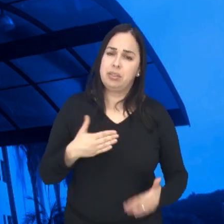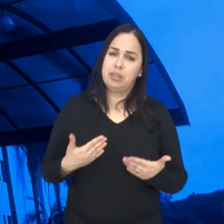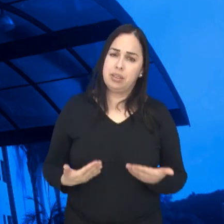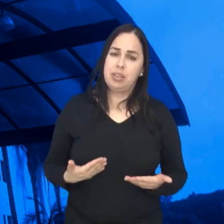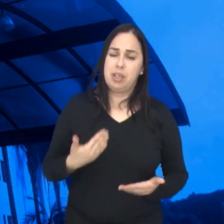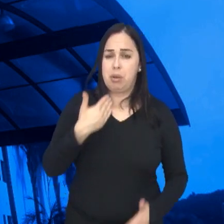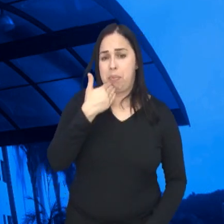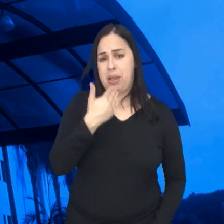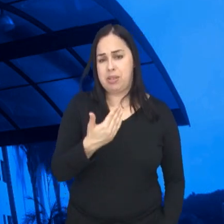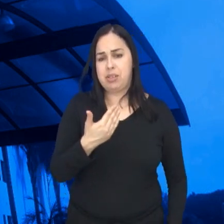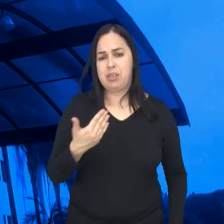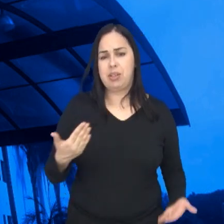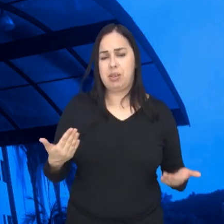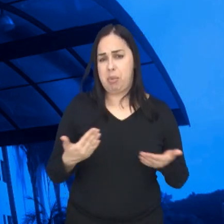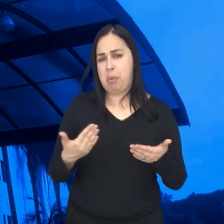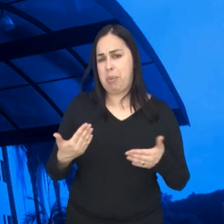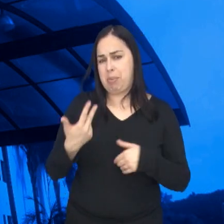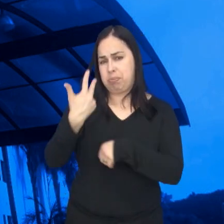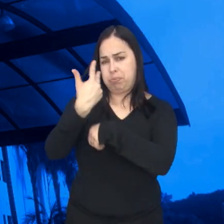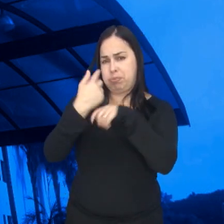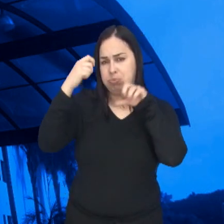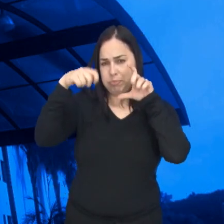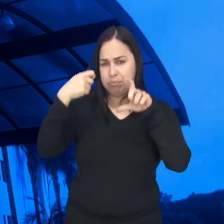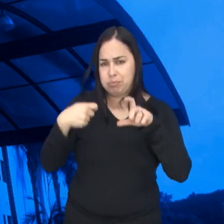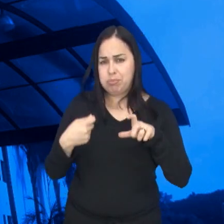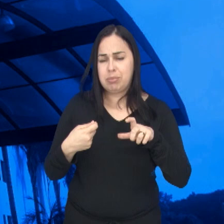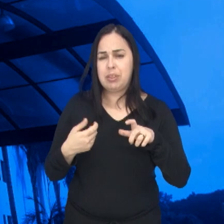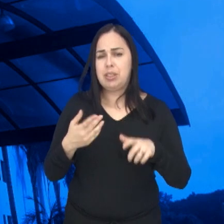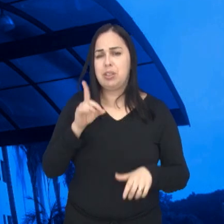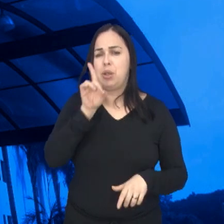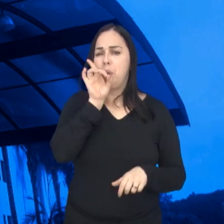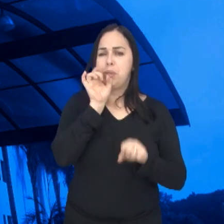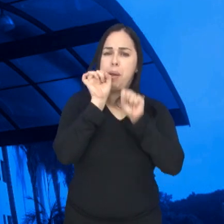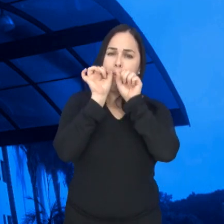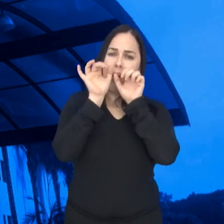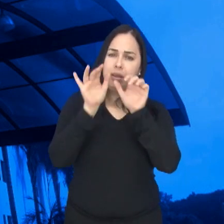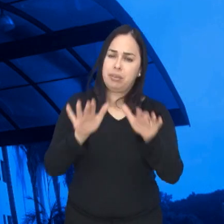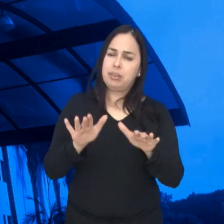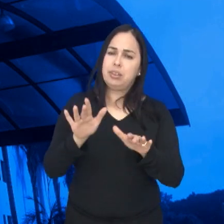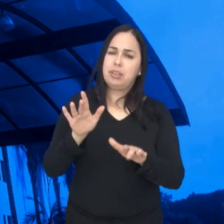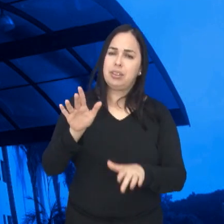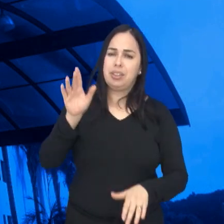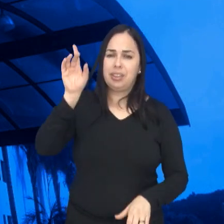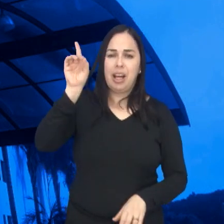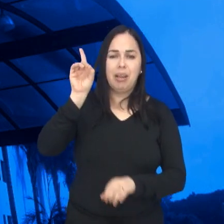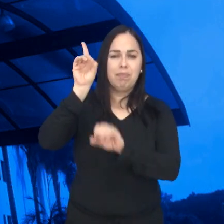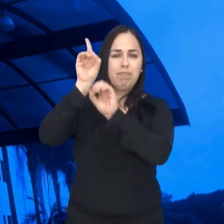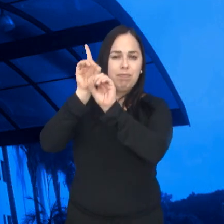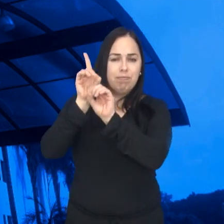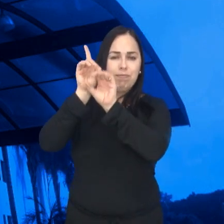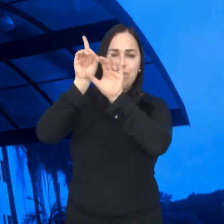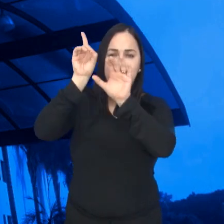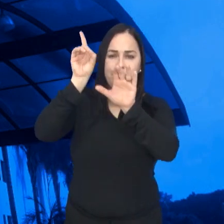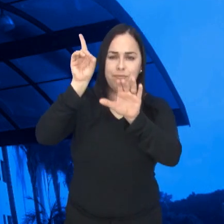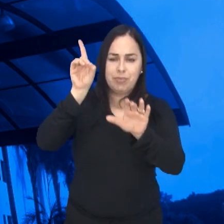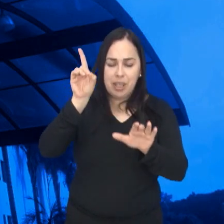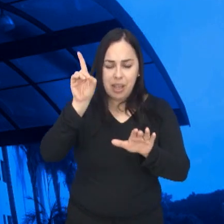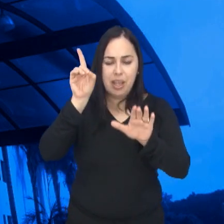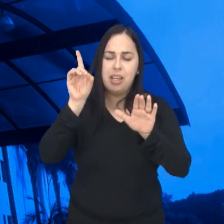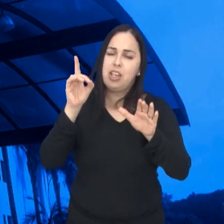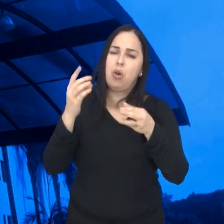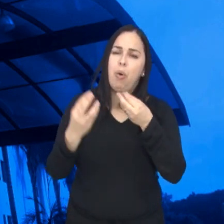Isto é o que eu peço nesse pequeno depoimento. Que Deus os abençoe e possa iluminá-los na condução